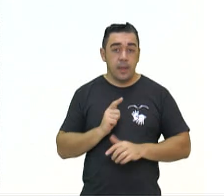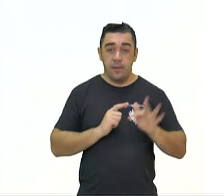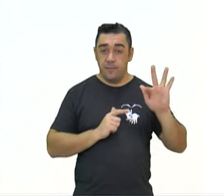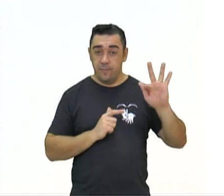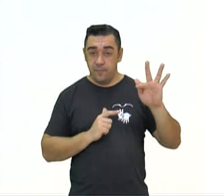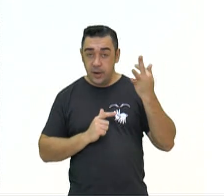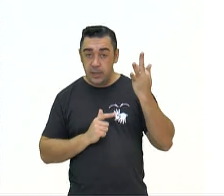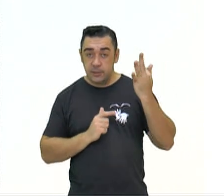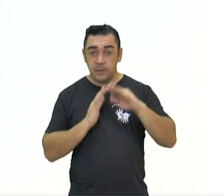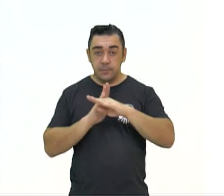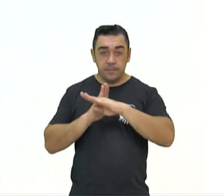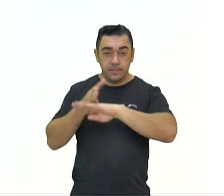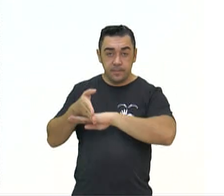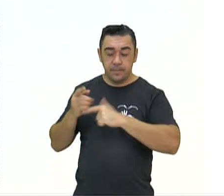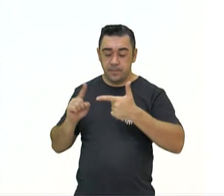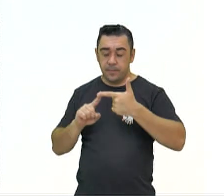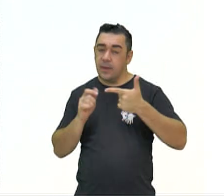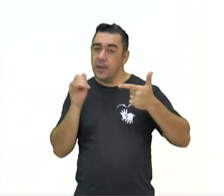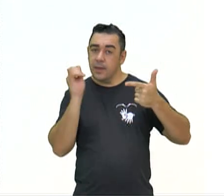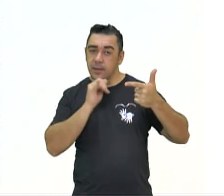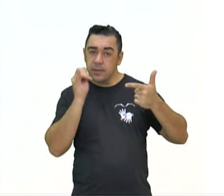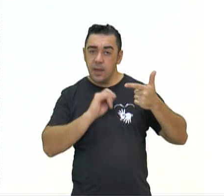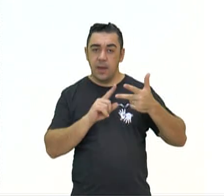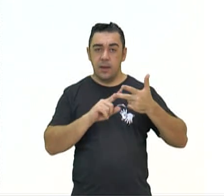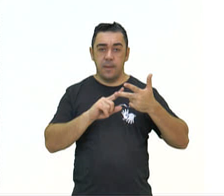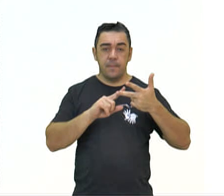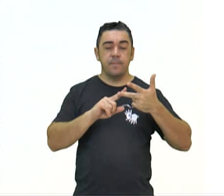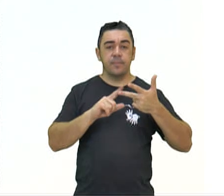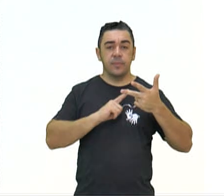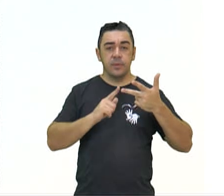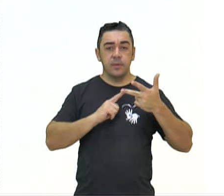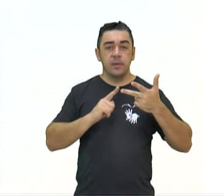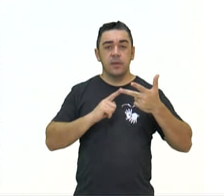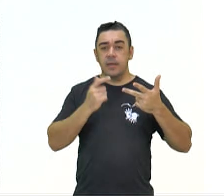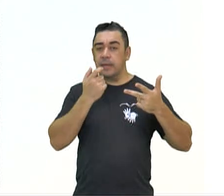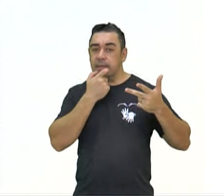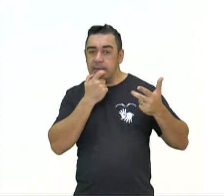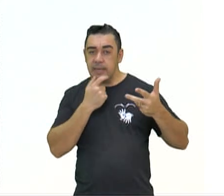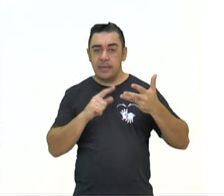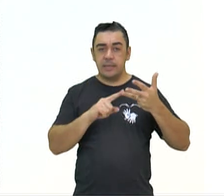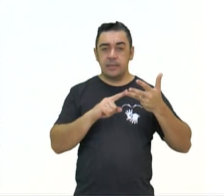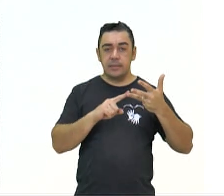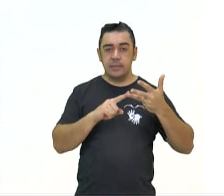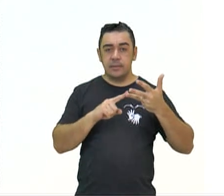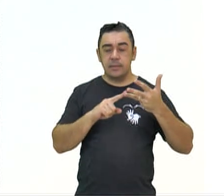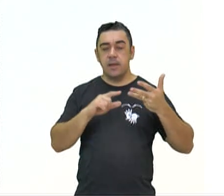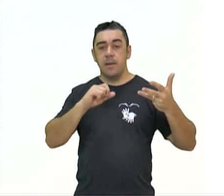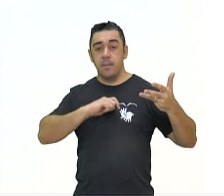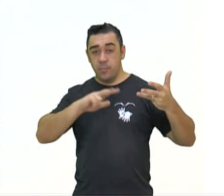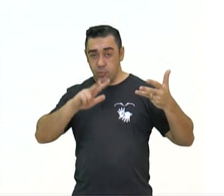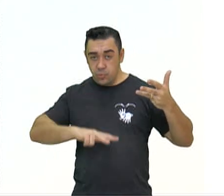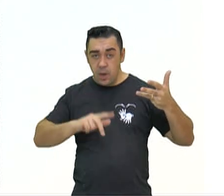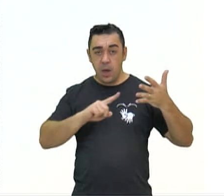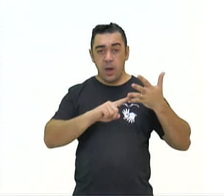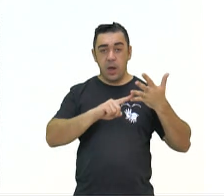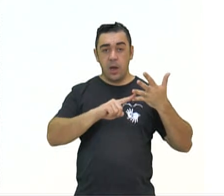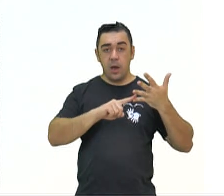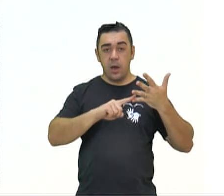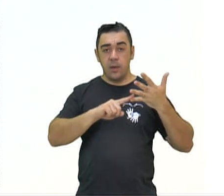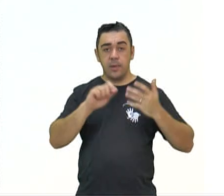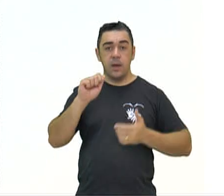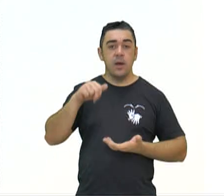nessa brincadeira, italianos, belgas, ingleses, franceses, portugueses, por exemplo, Angola